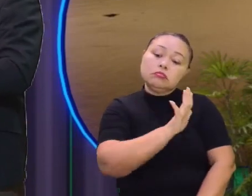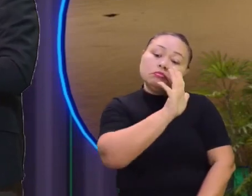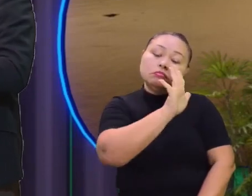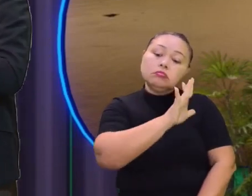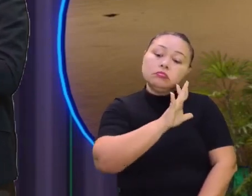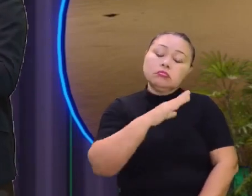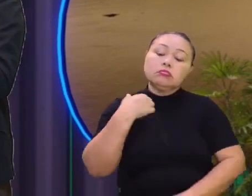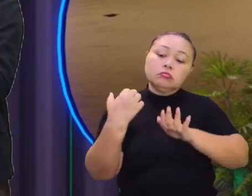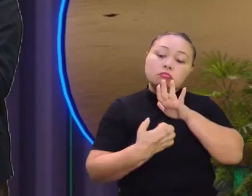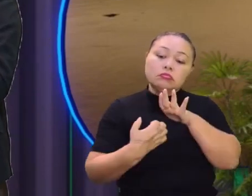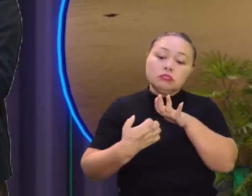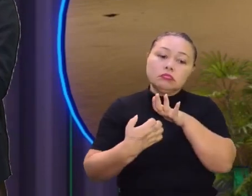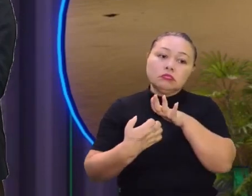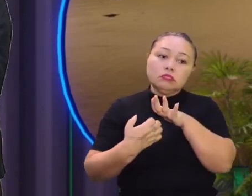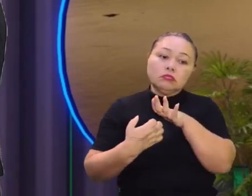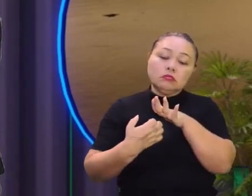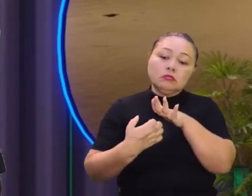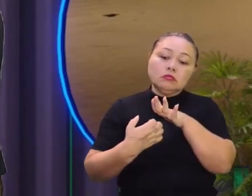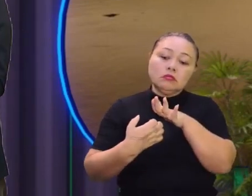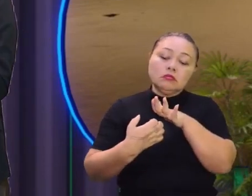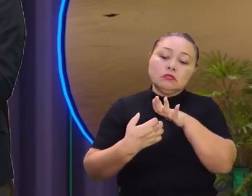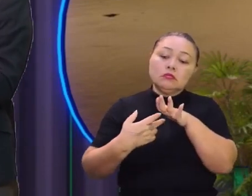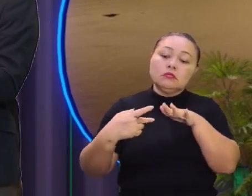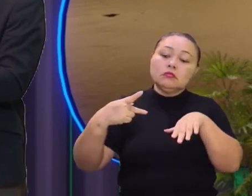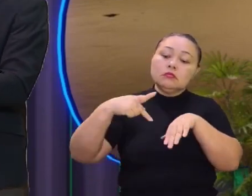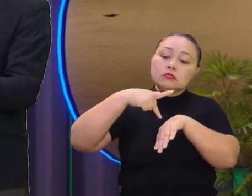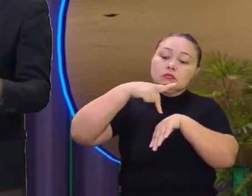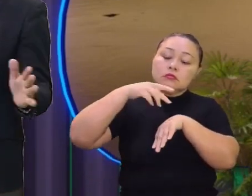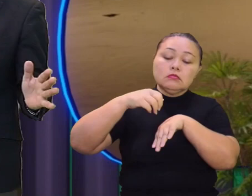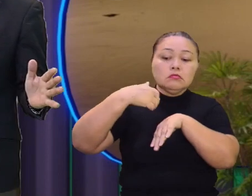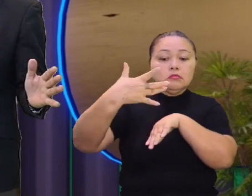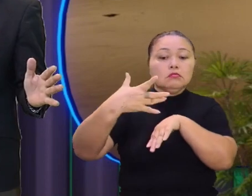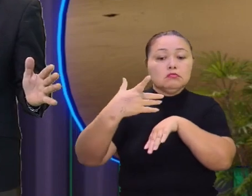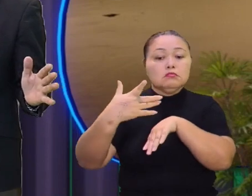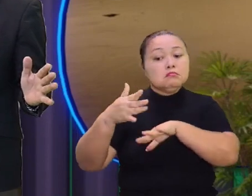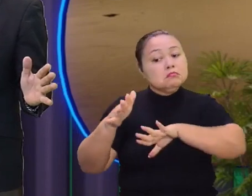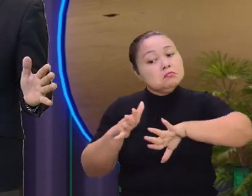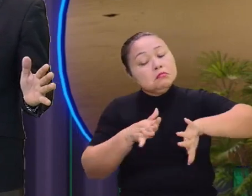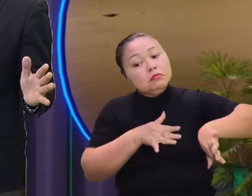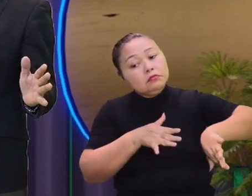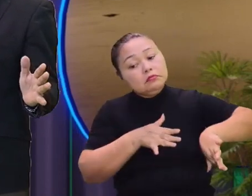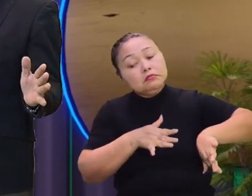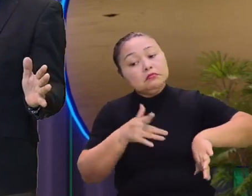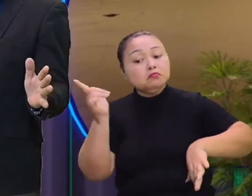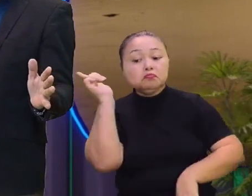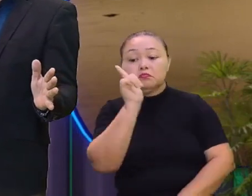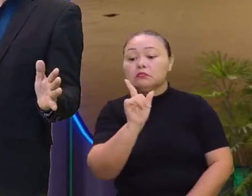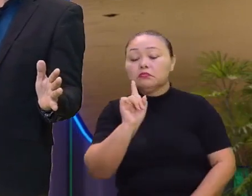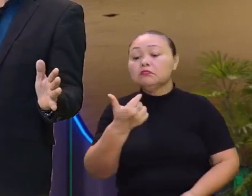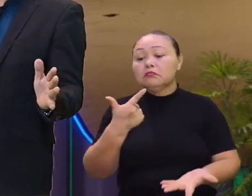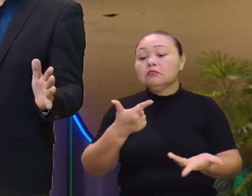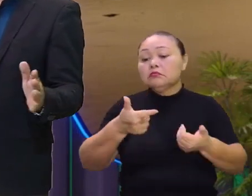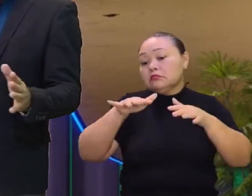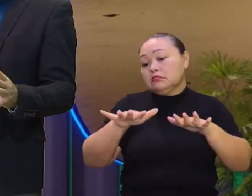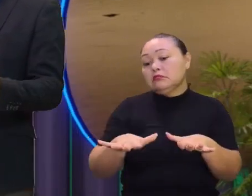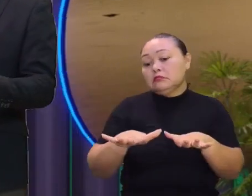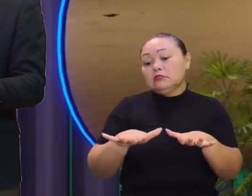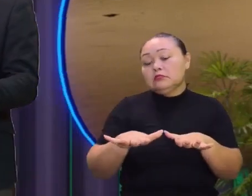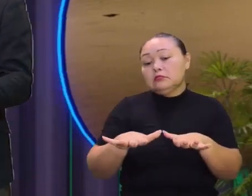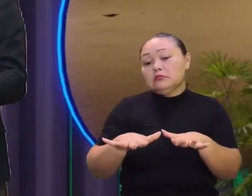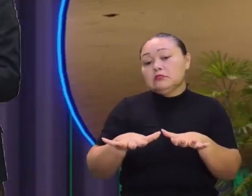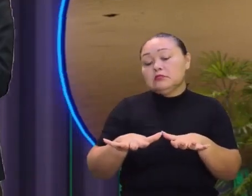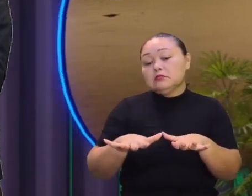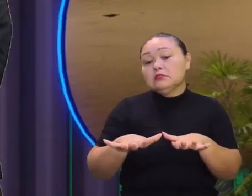Essa companhia, né, internacional saiu fora, não conseguiu se manter.